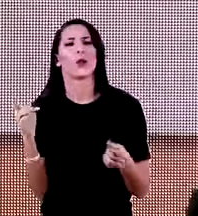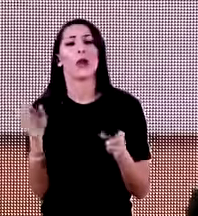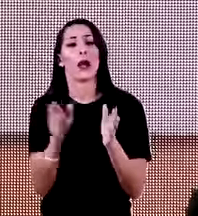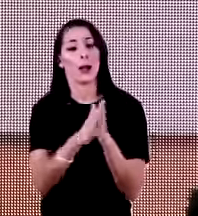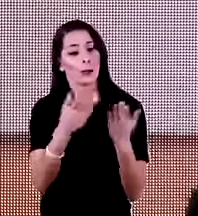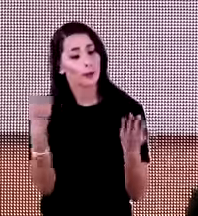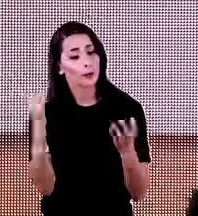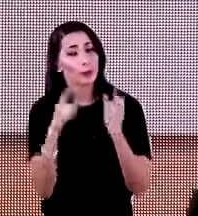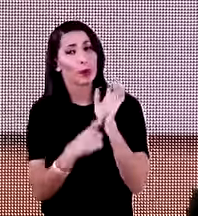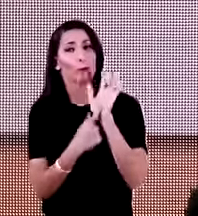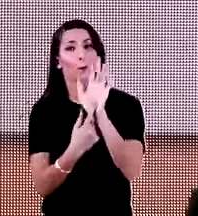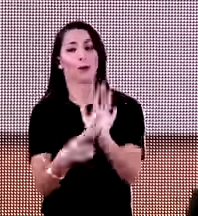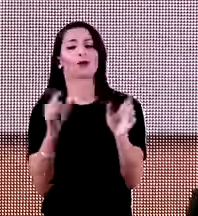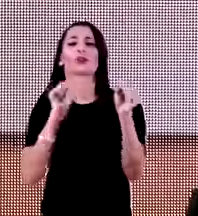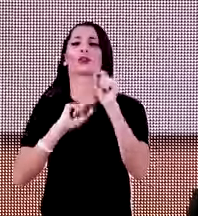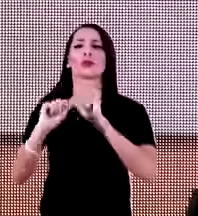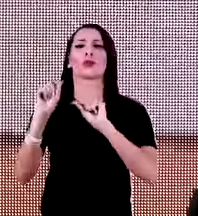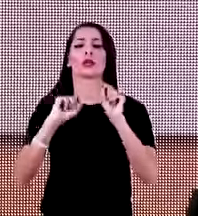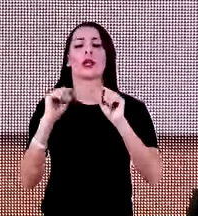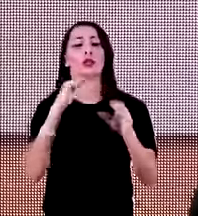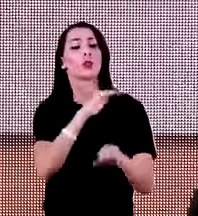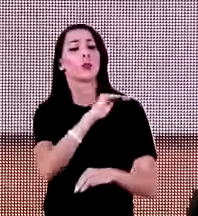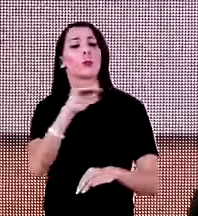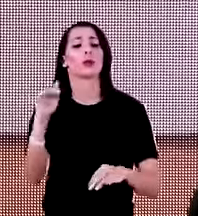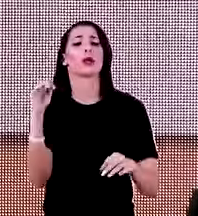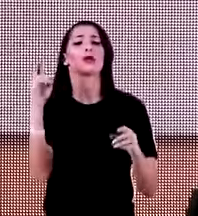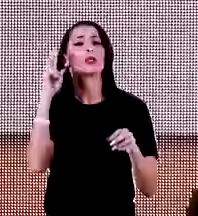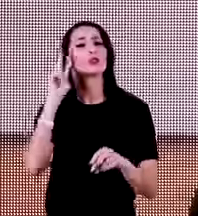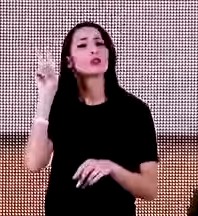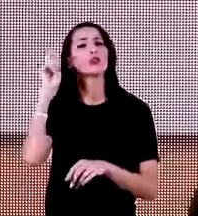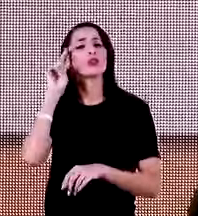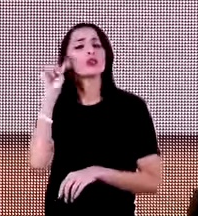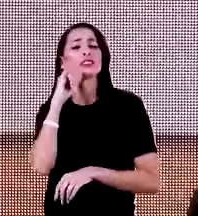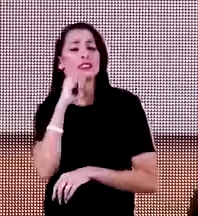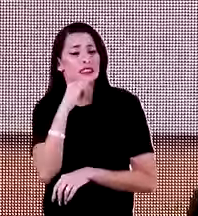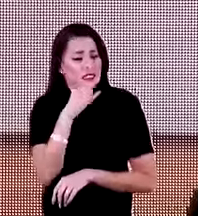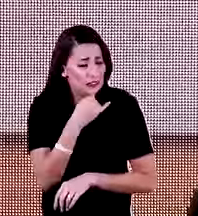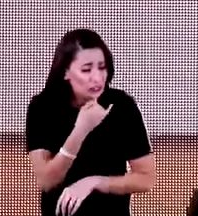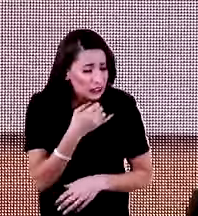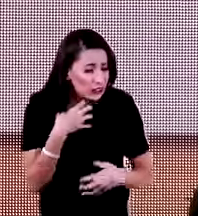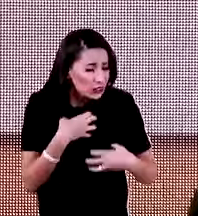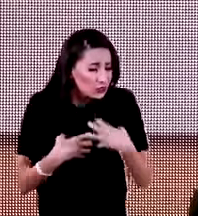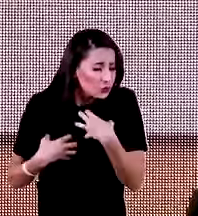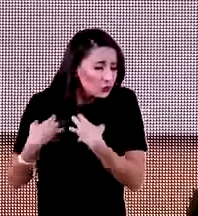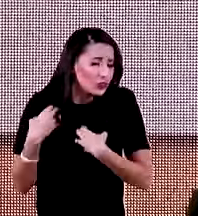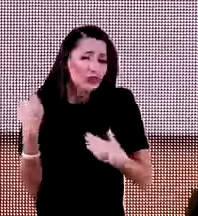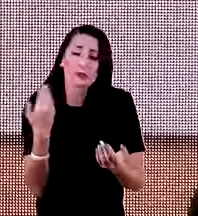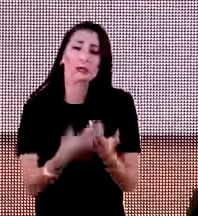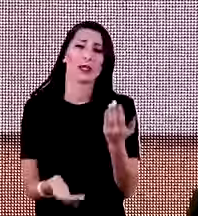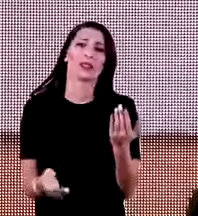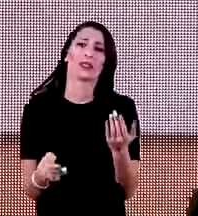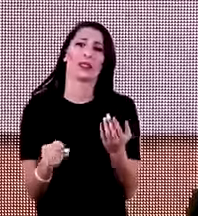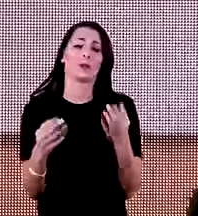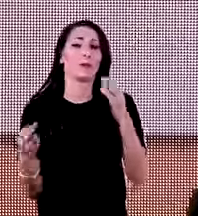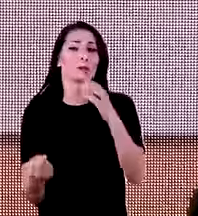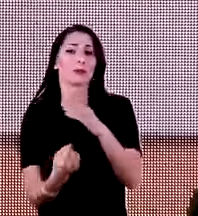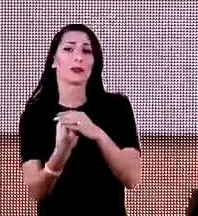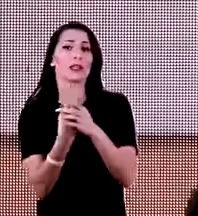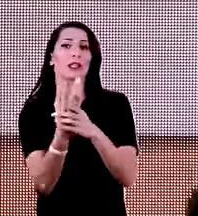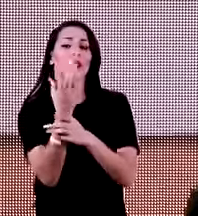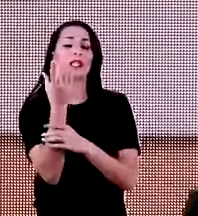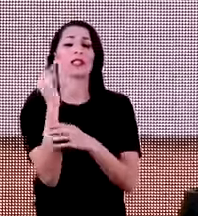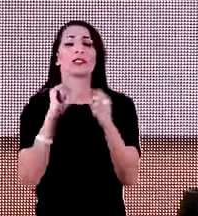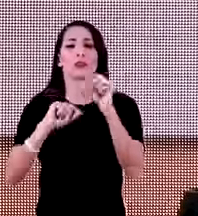que no meio dessa história triste e angustiante de perdas, nasce uma linda amizade. Nasce a amizade